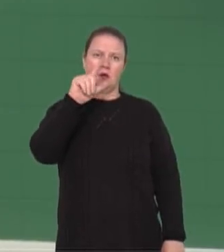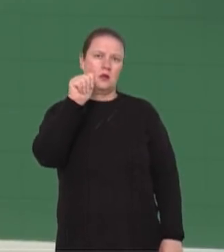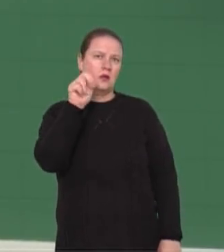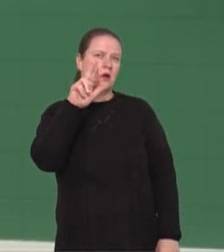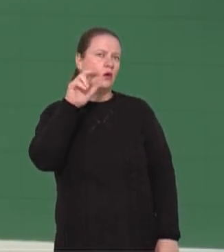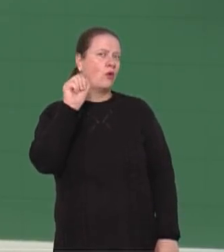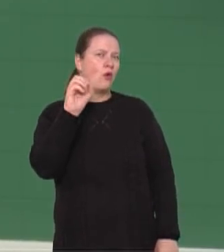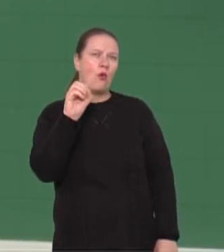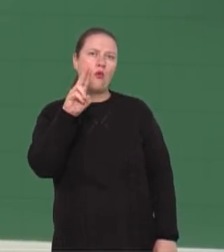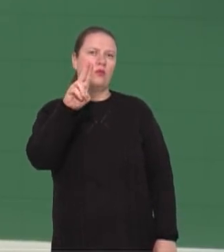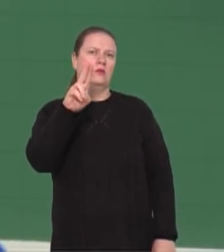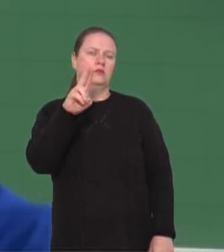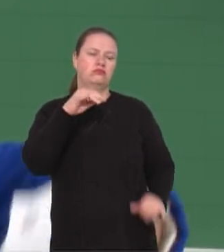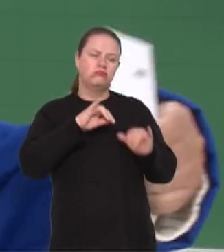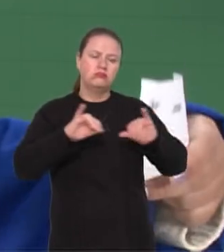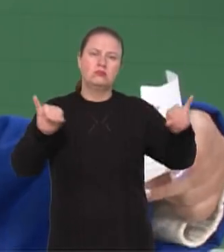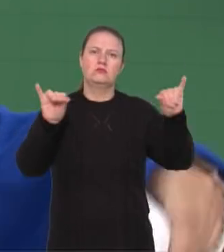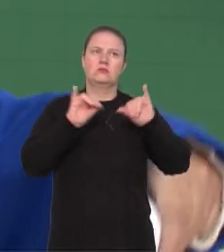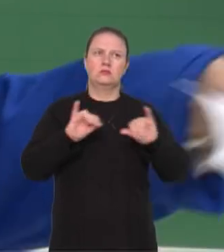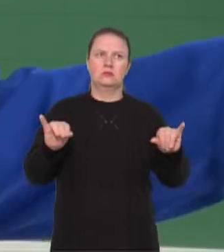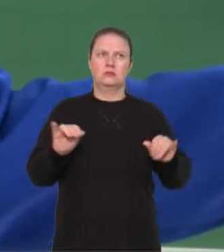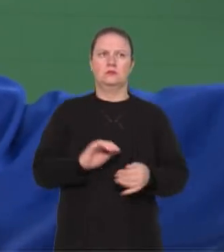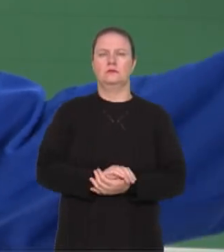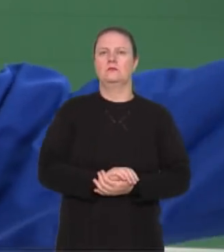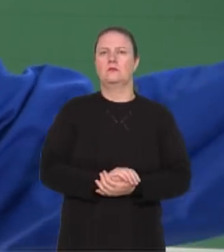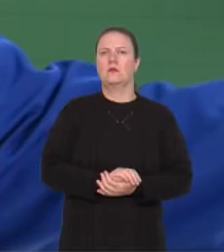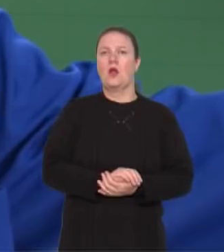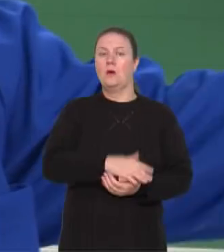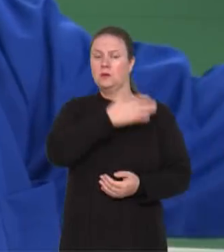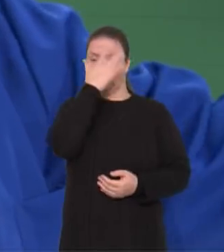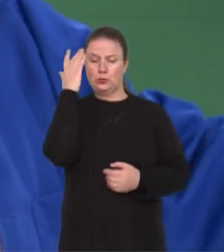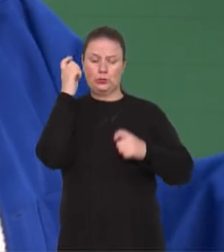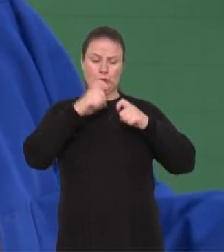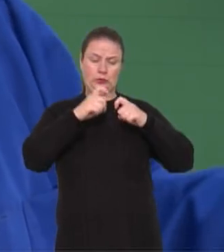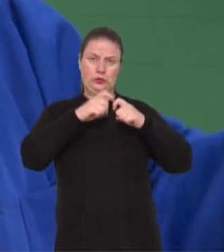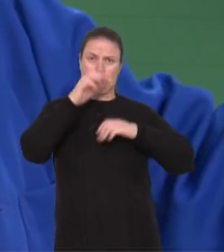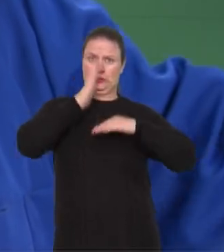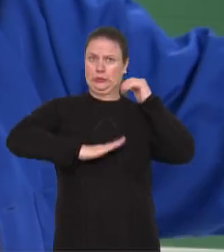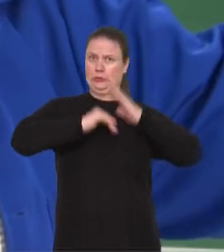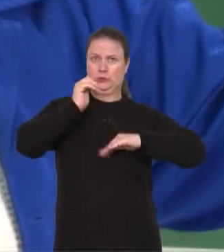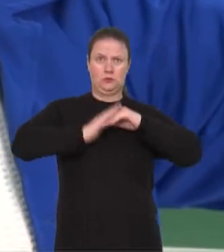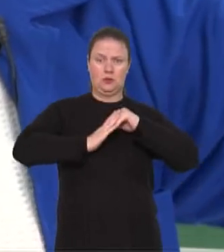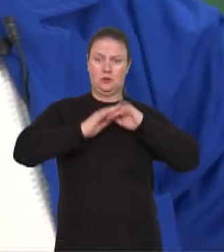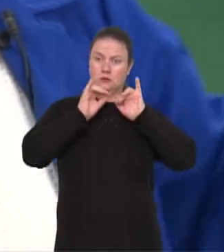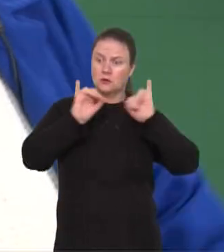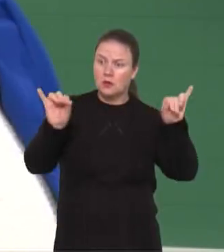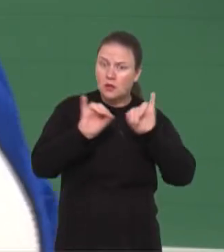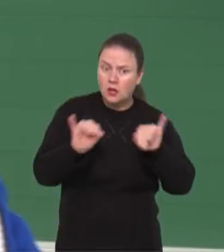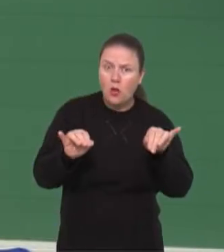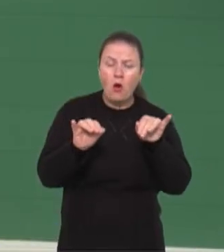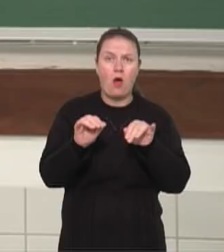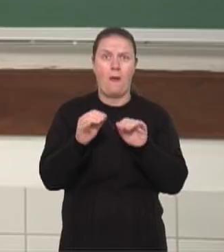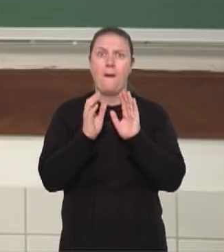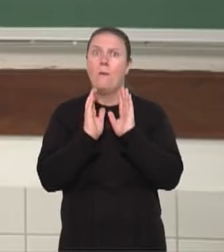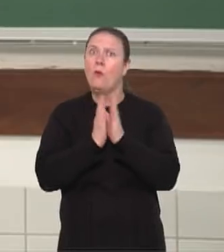nosso agora de pandemia, o epidemiologista declarou que é aconselhável ficarmos em